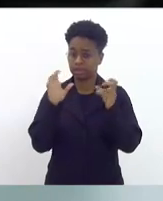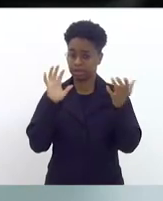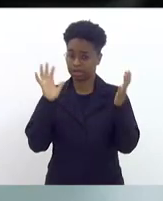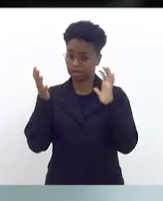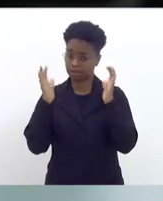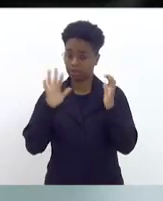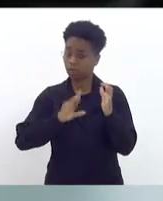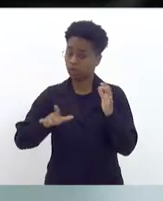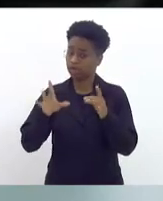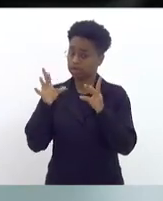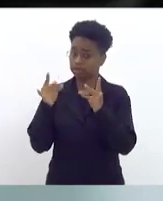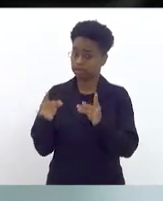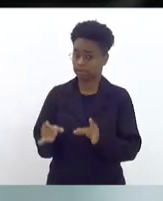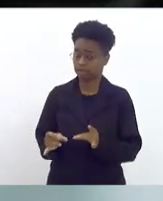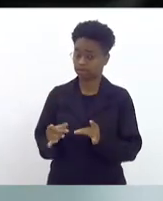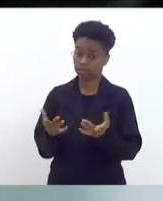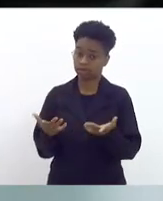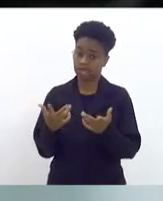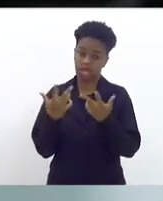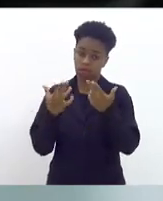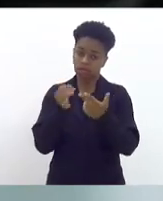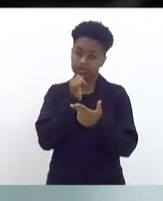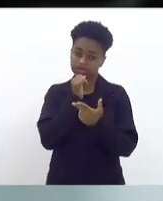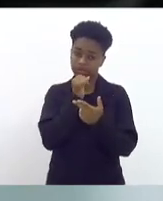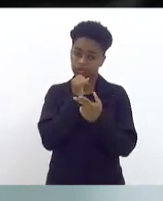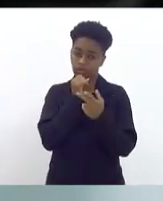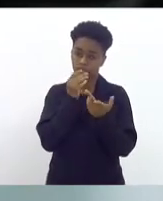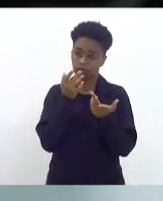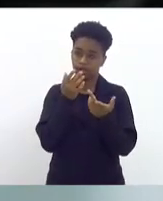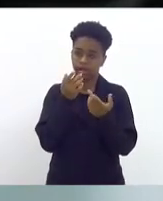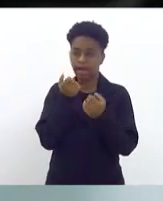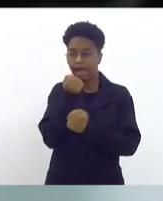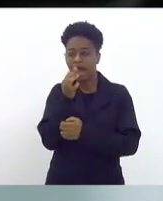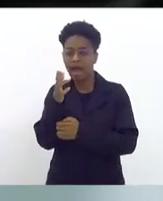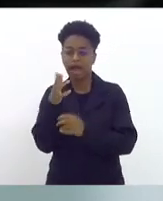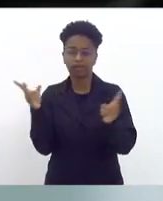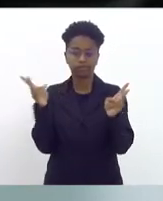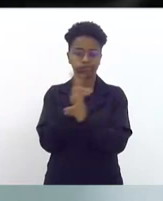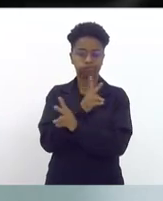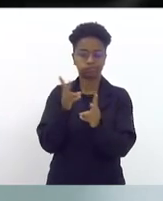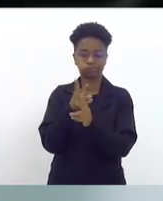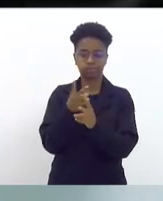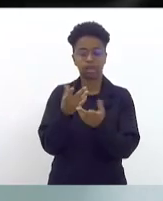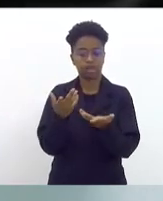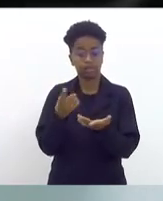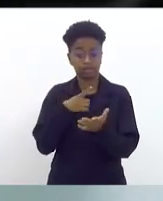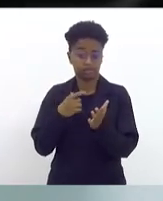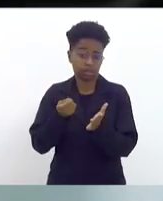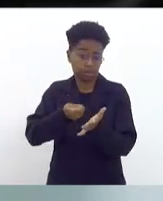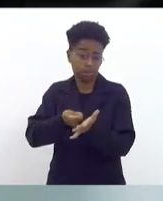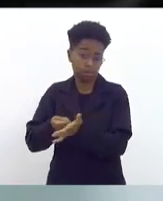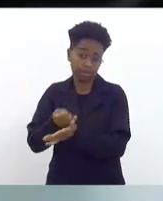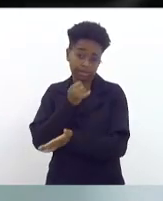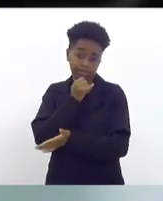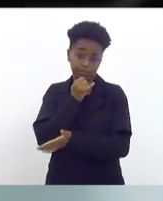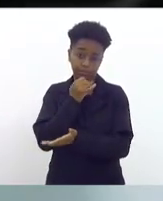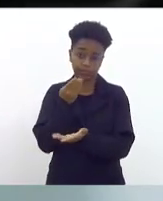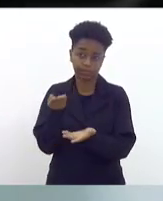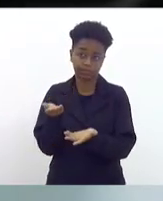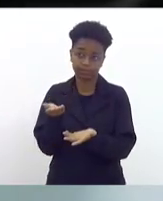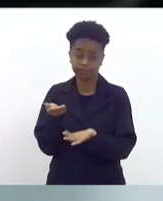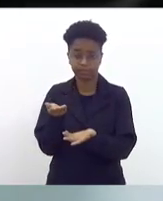é um detalhe como se fosse uma questão de ventilação também não seria um detalhe a gente criar uma obrigatoriedade por exemplo de